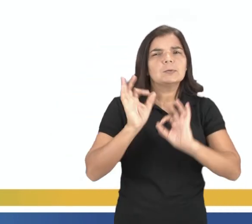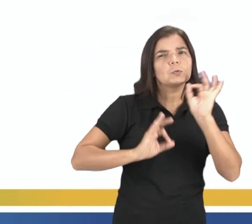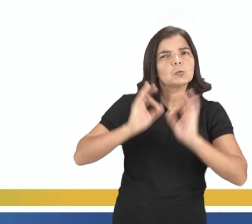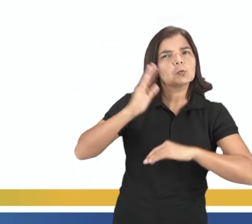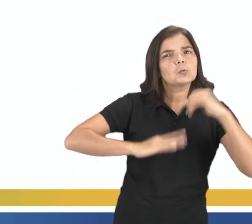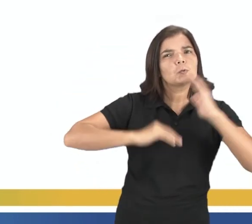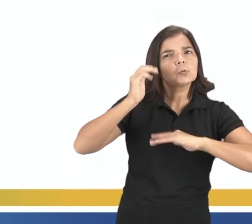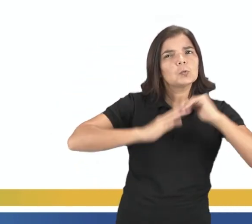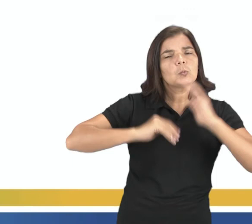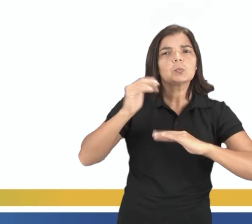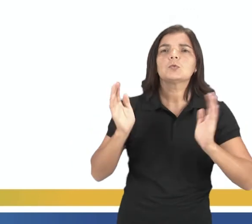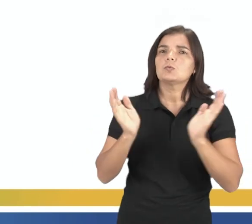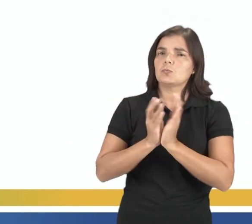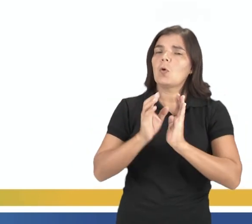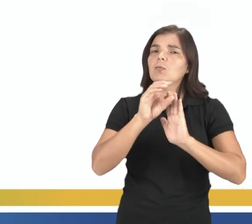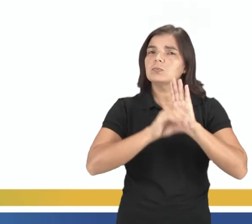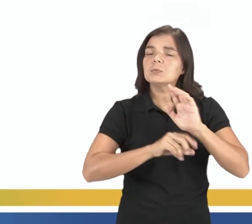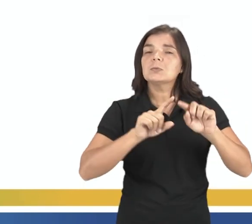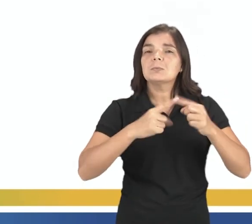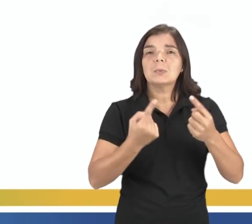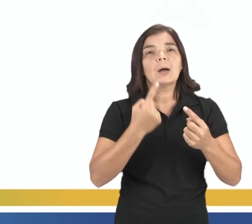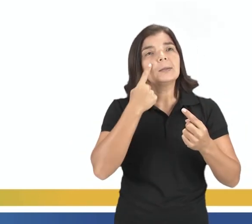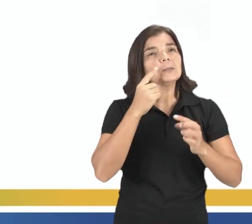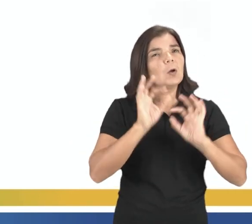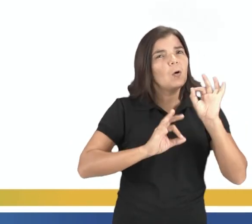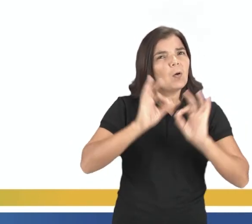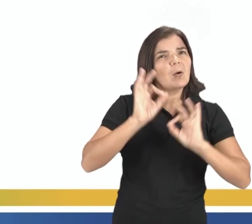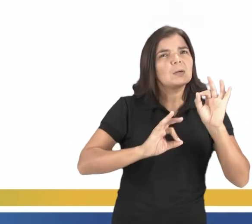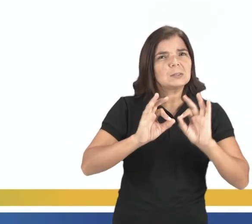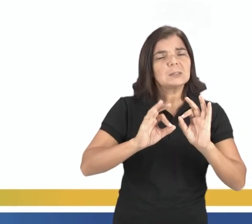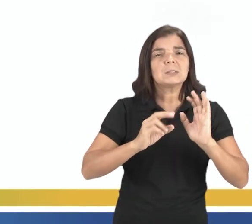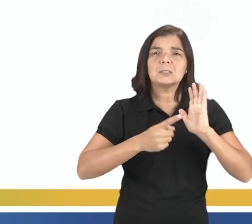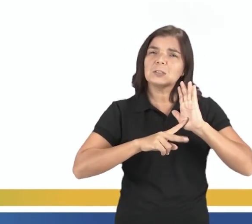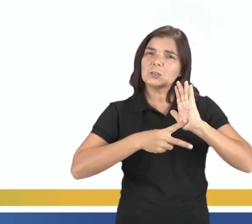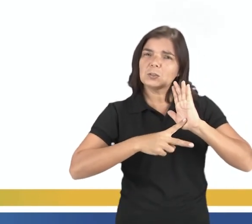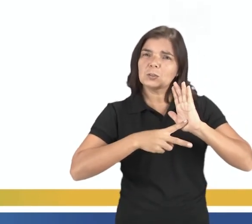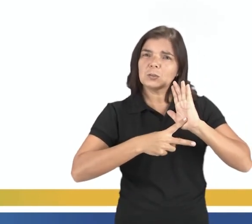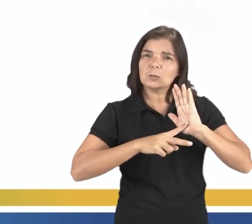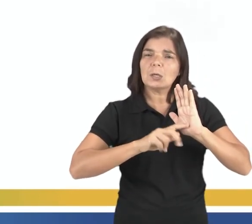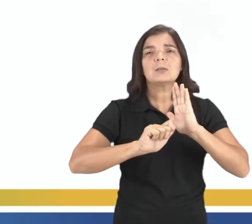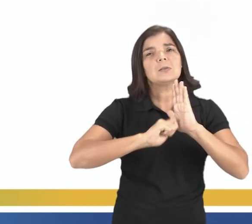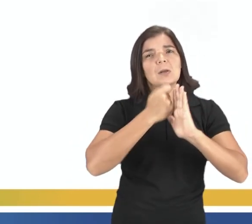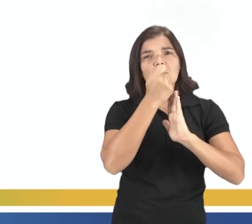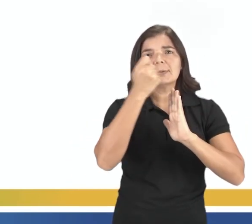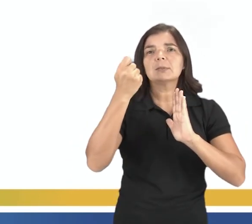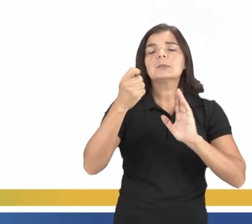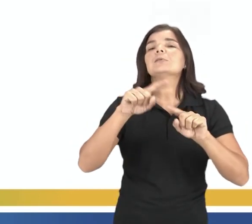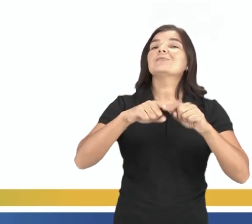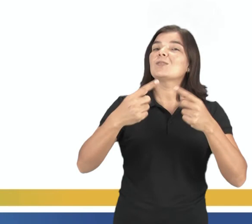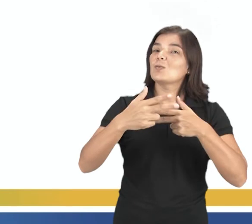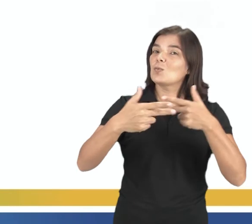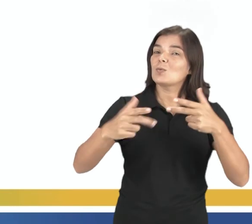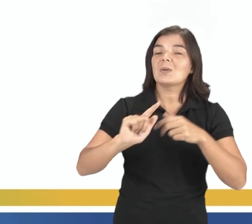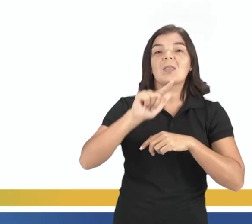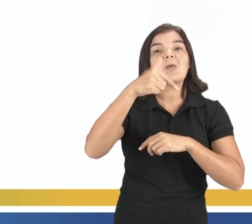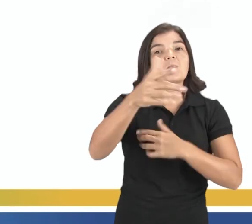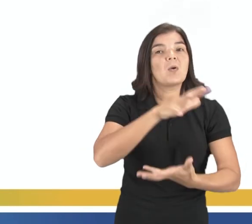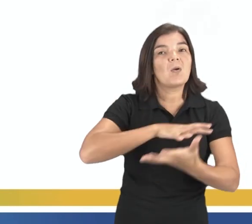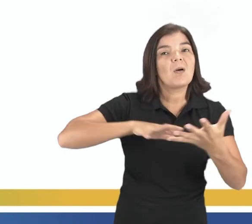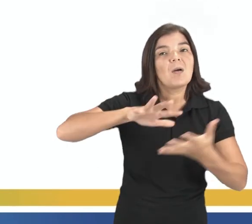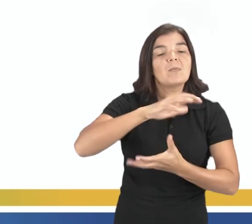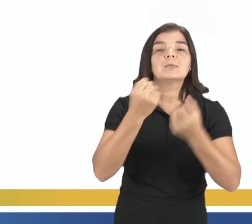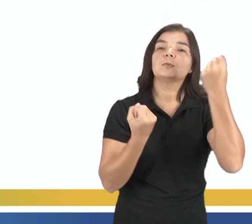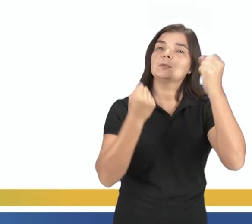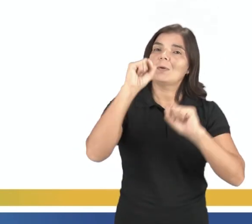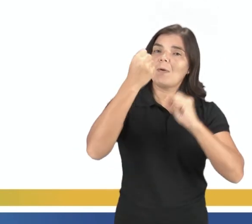organizavam em corporações de ofício. Então, organiza sindicatos e associações. Isso são coisas depois da Revolução